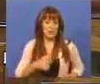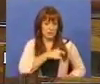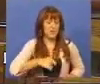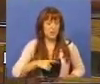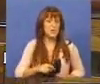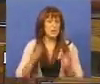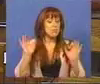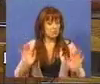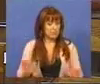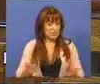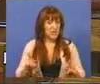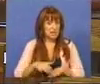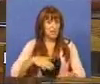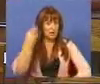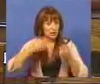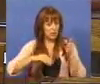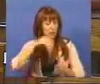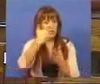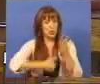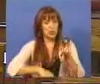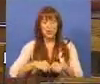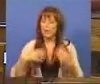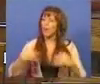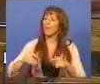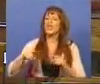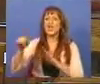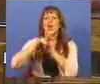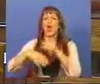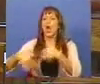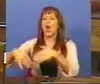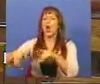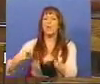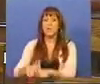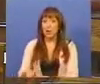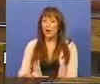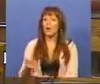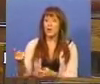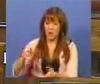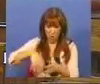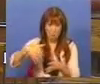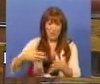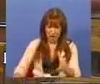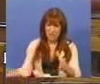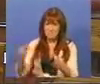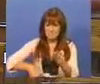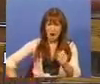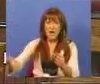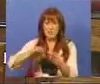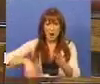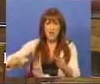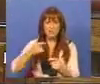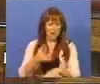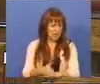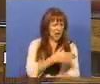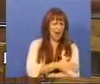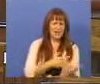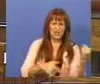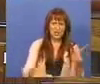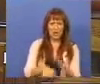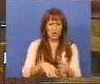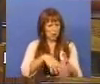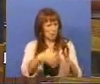que obviamente terá de ser feita pelo Tribunal Constitucional, se deixarmos normas que ainda vêm complicar aquilo que já tinha